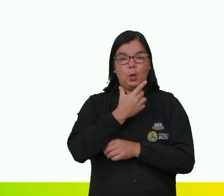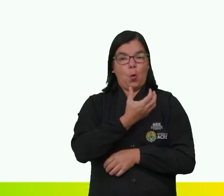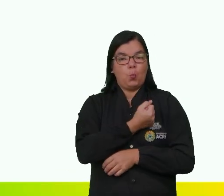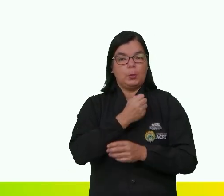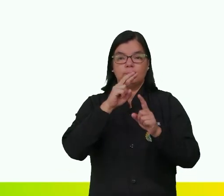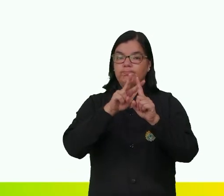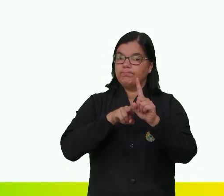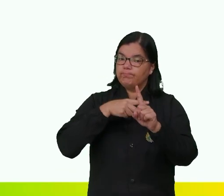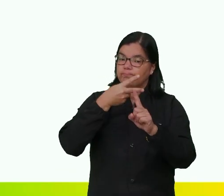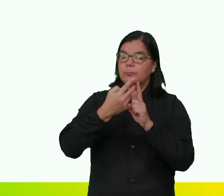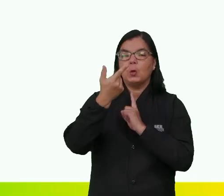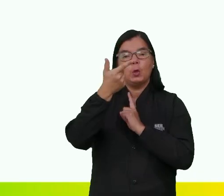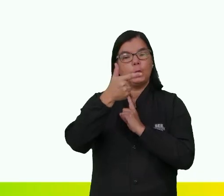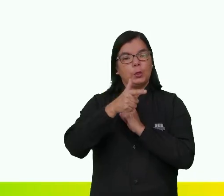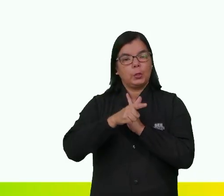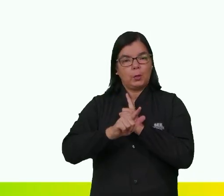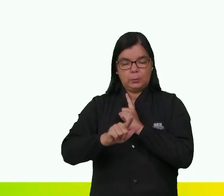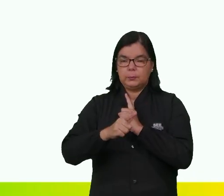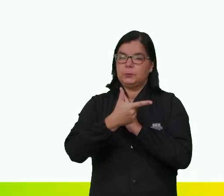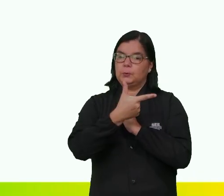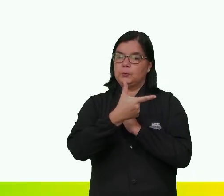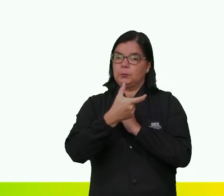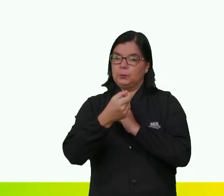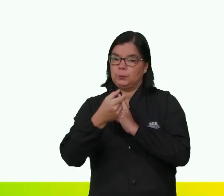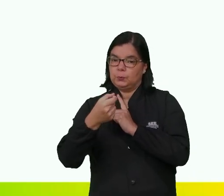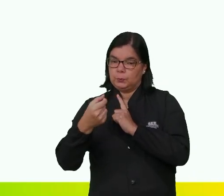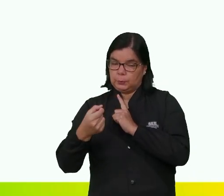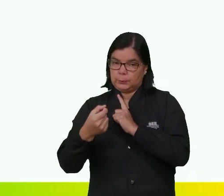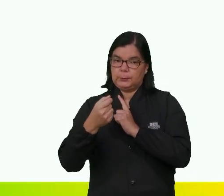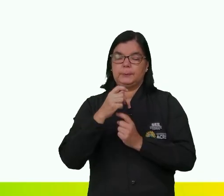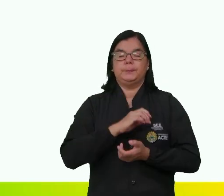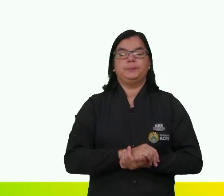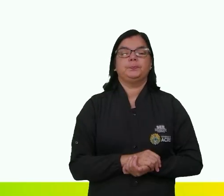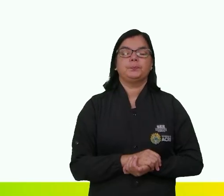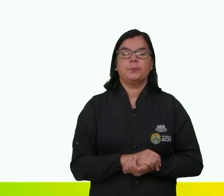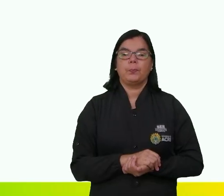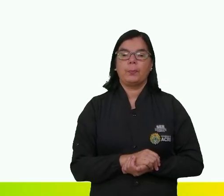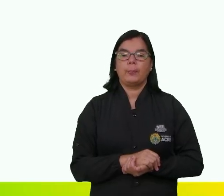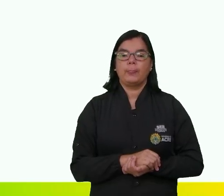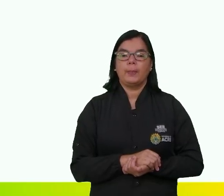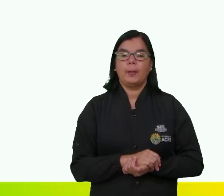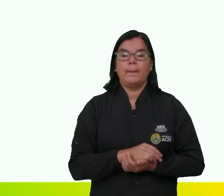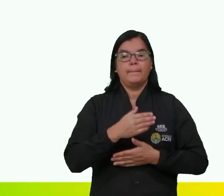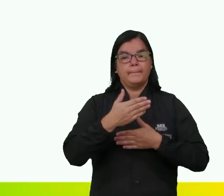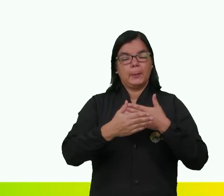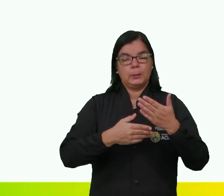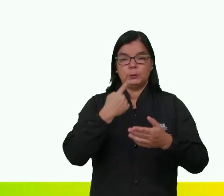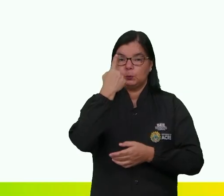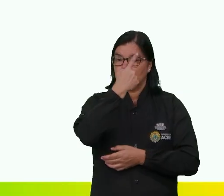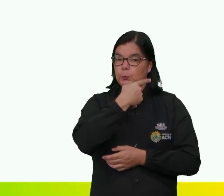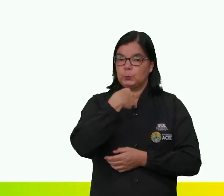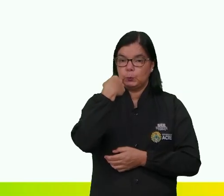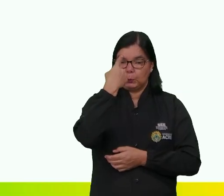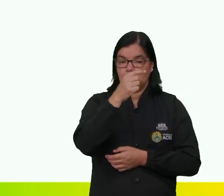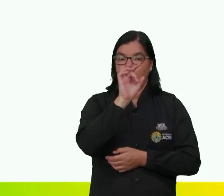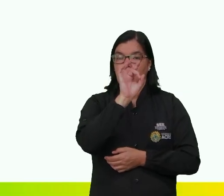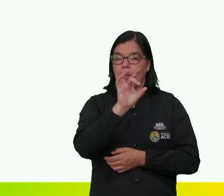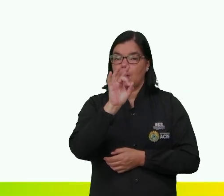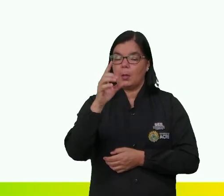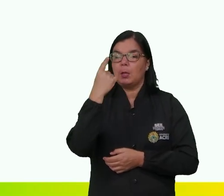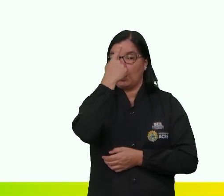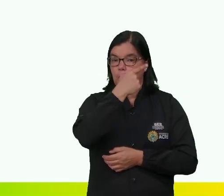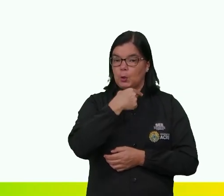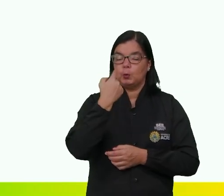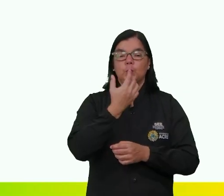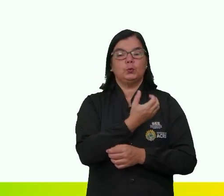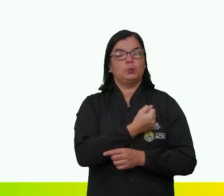bactérias vai dobrar de novo. Então, nós vamos ter 200 bactérias. Passada mais 1 hora, porque a cada hora que passa, o número